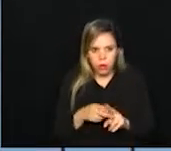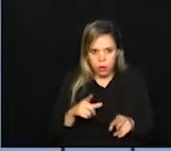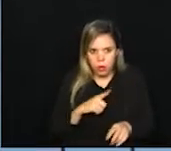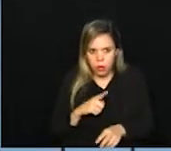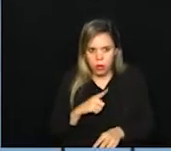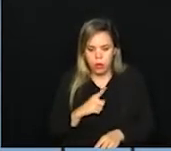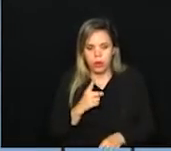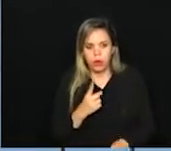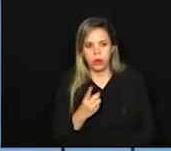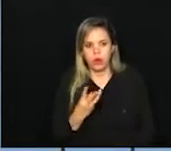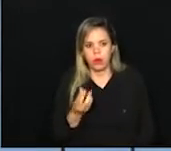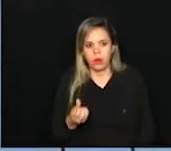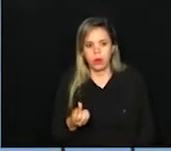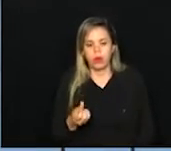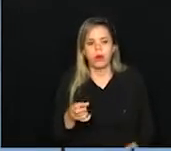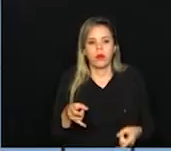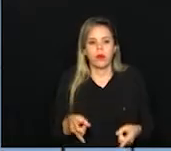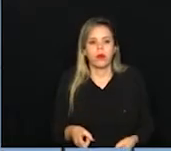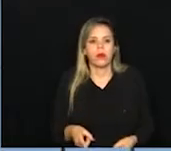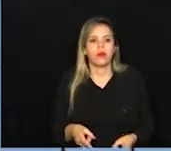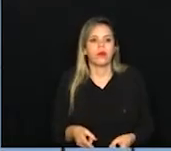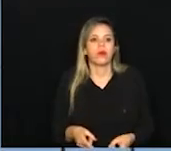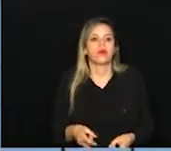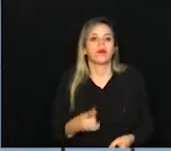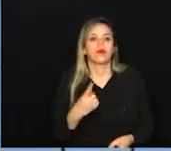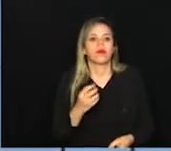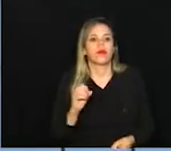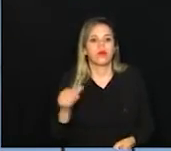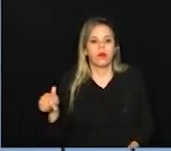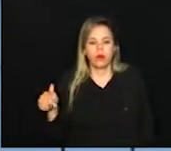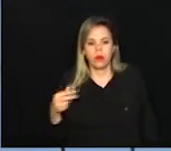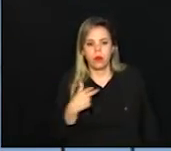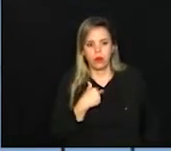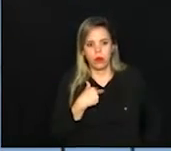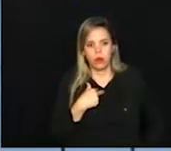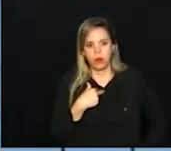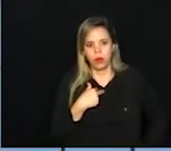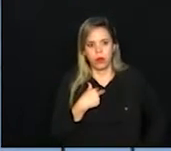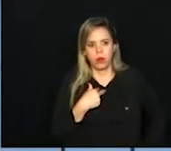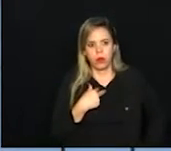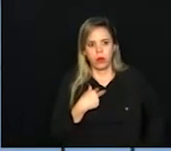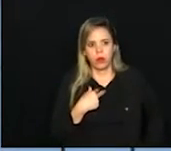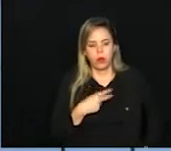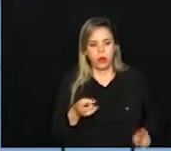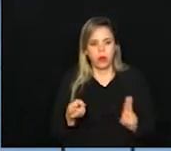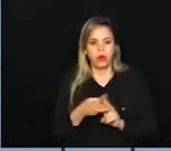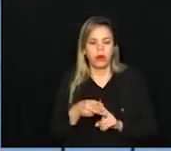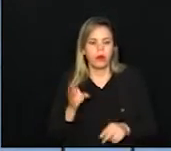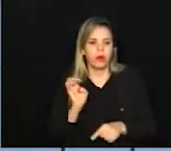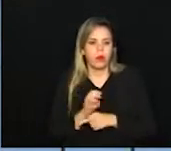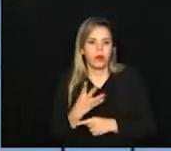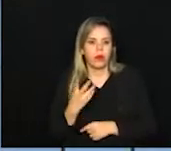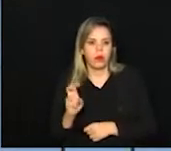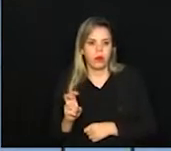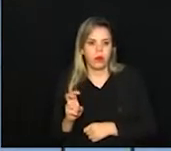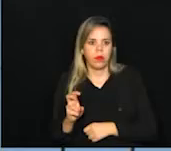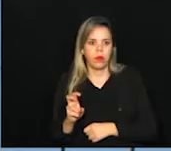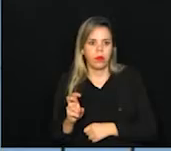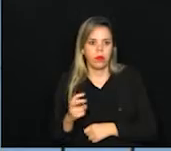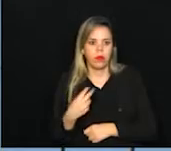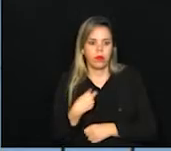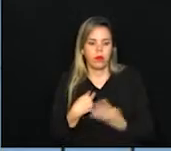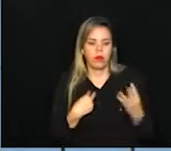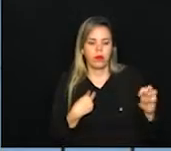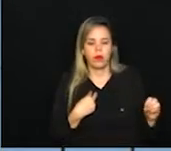temos 136 leitos, dos quais 107 estavam ocupados. No SUS estadual, 45, dos quais